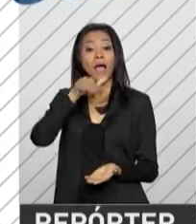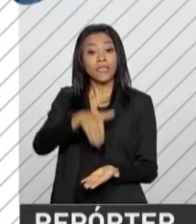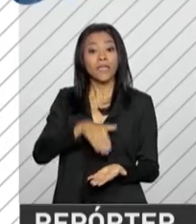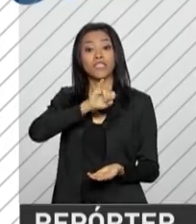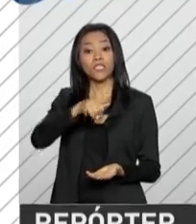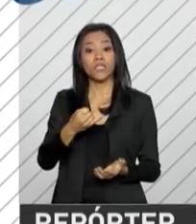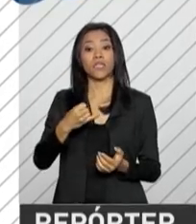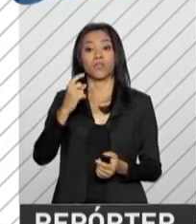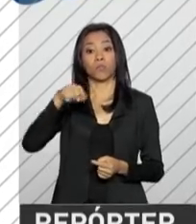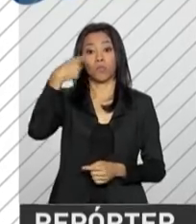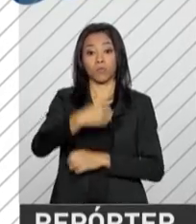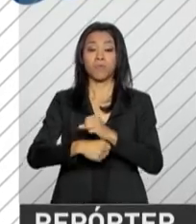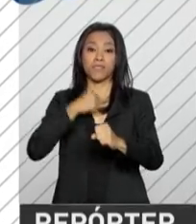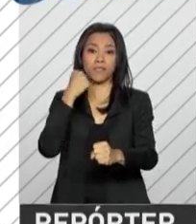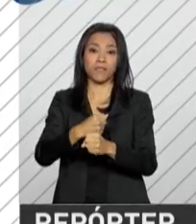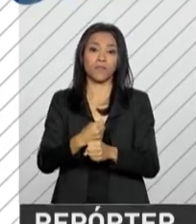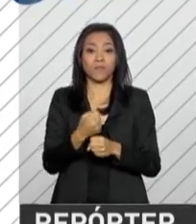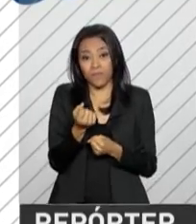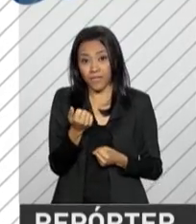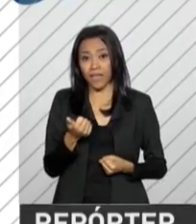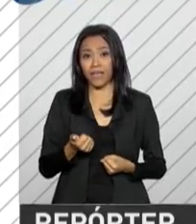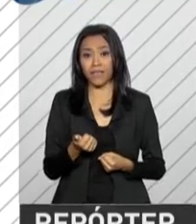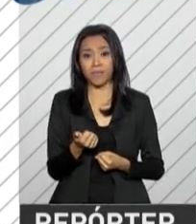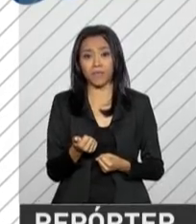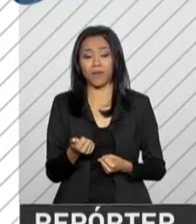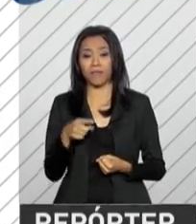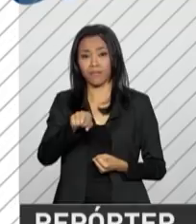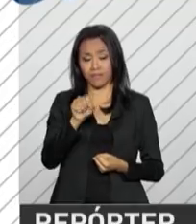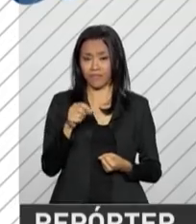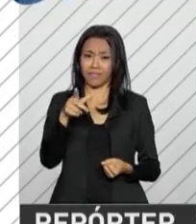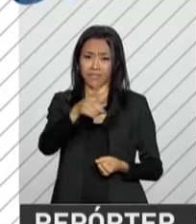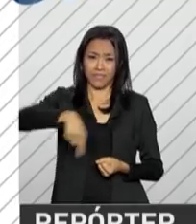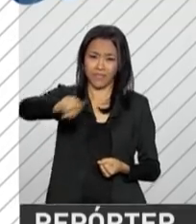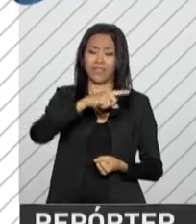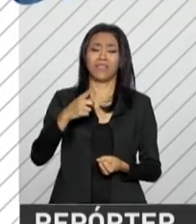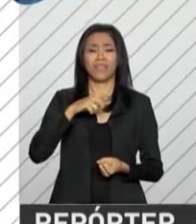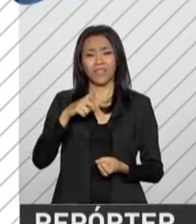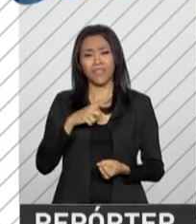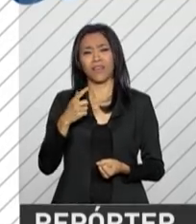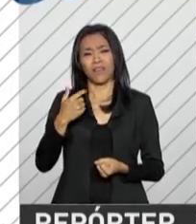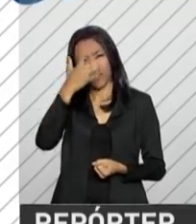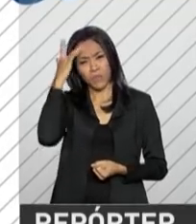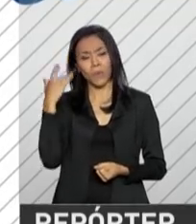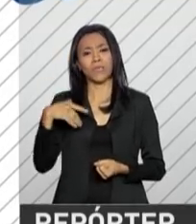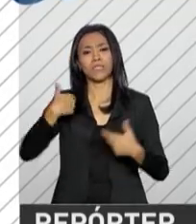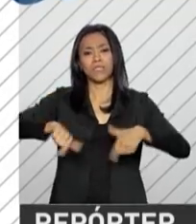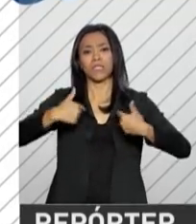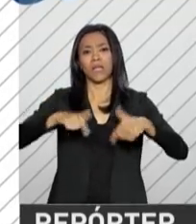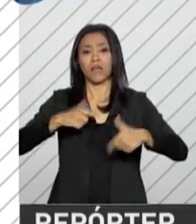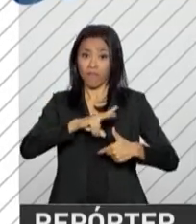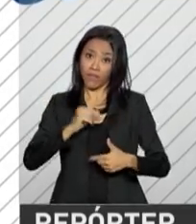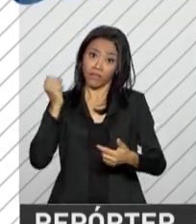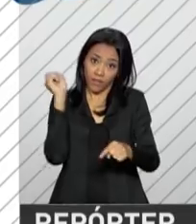que vem as micro e pequenas empresas e os micro empreendedores individuais que possui empregados terão que aderir ao